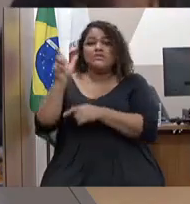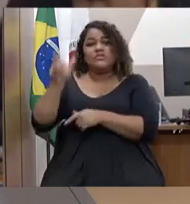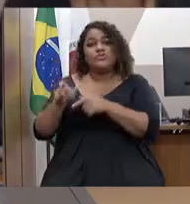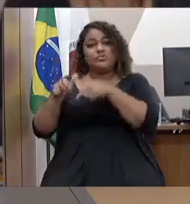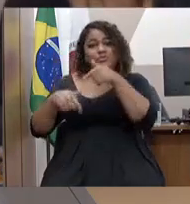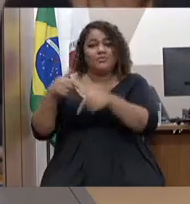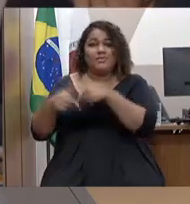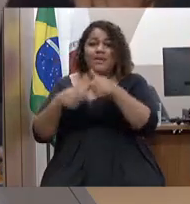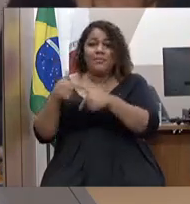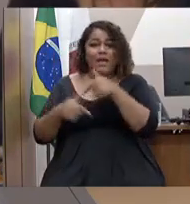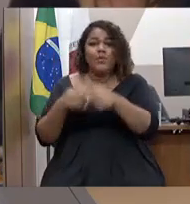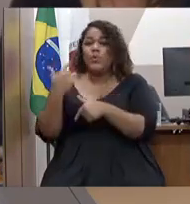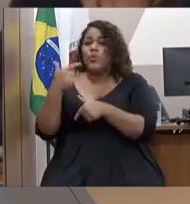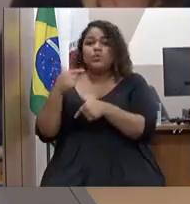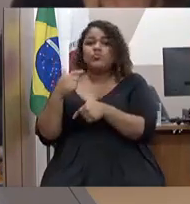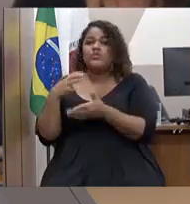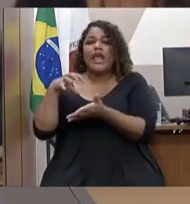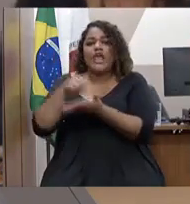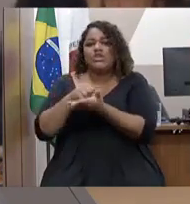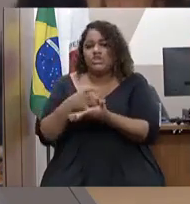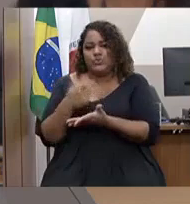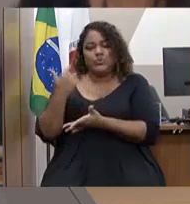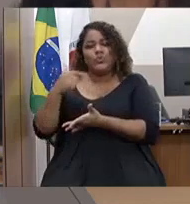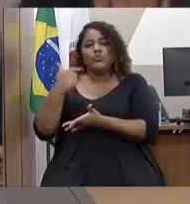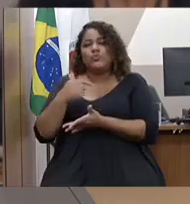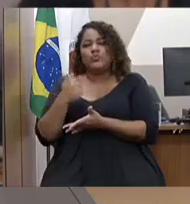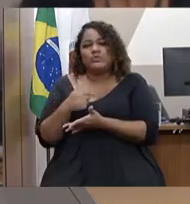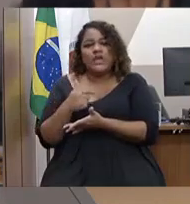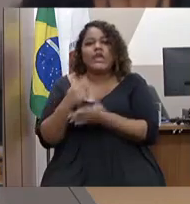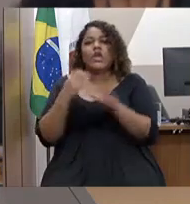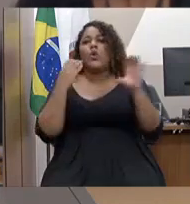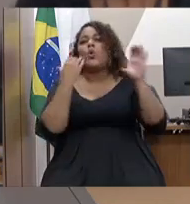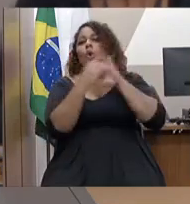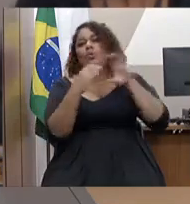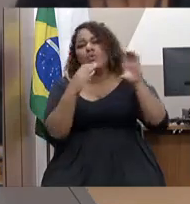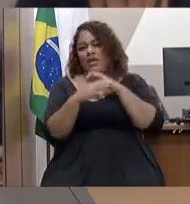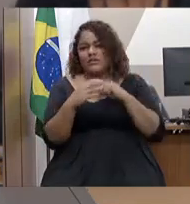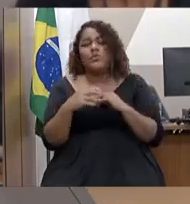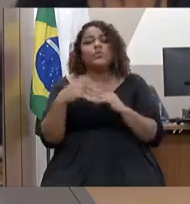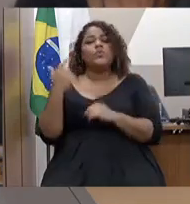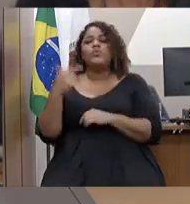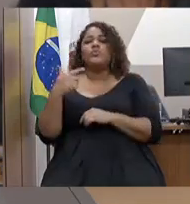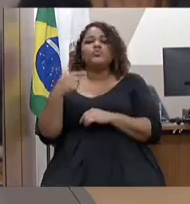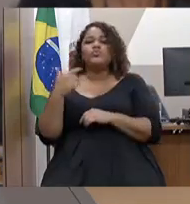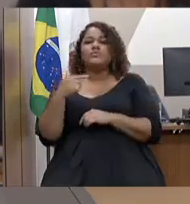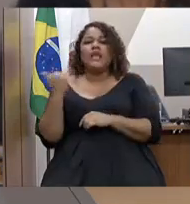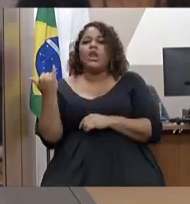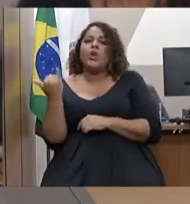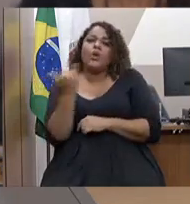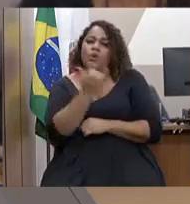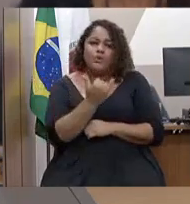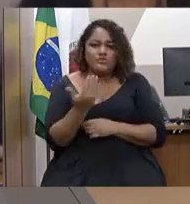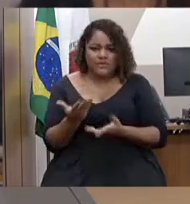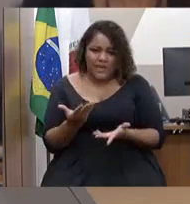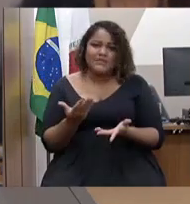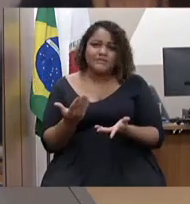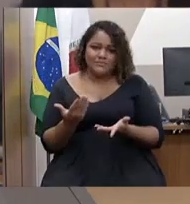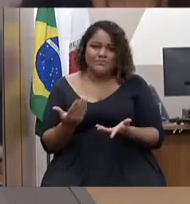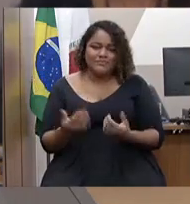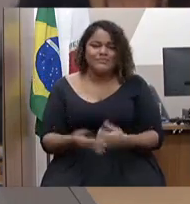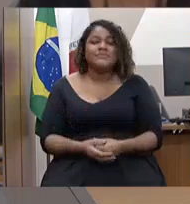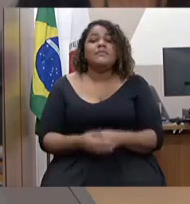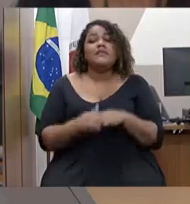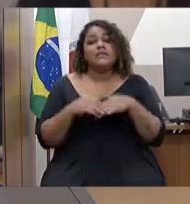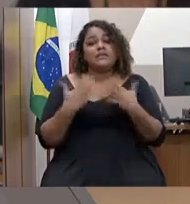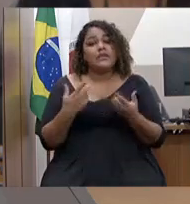comunicação não tem nenhum tipo de notificação Então eu acho que em primeiro lugar de alguma forma nós precisamos melhorar a